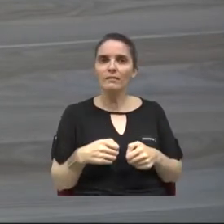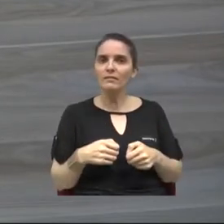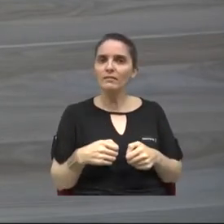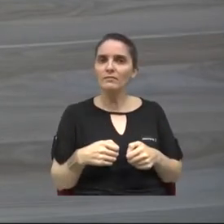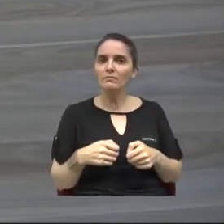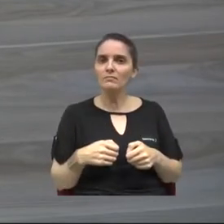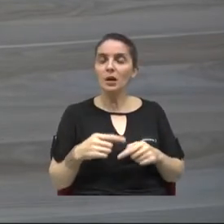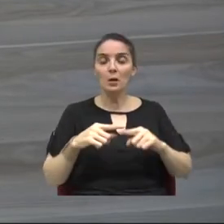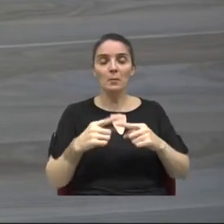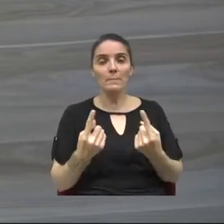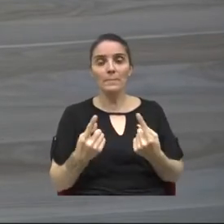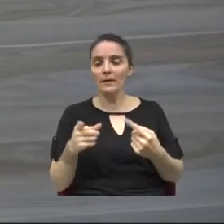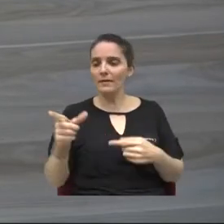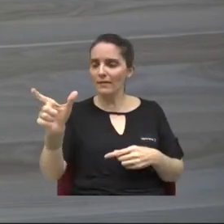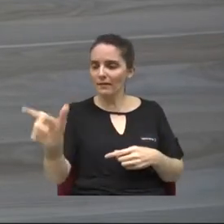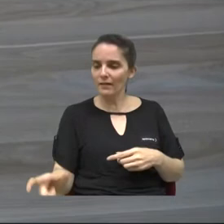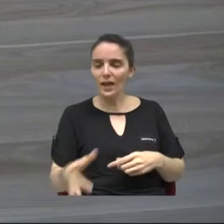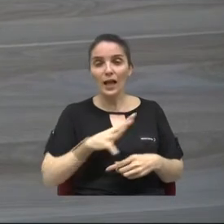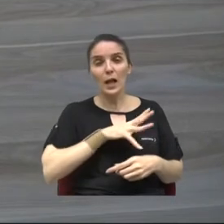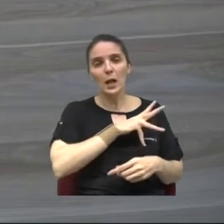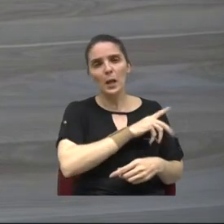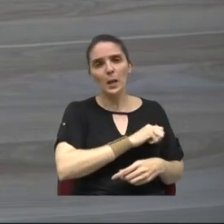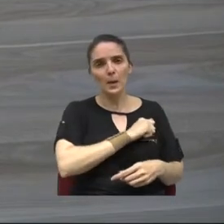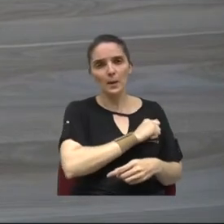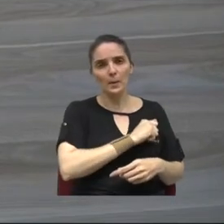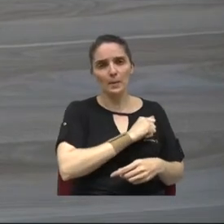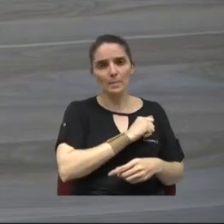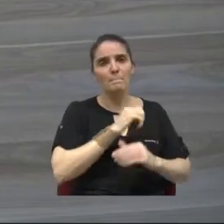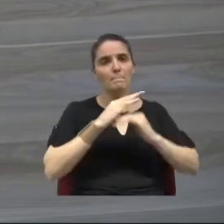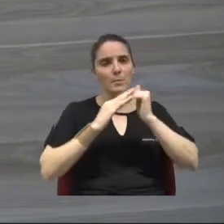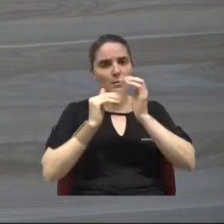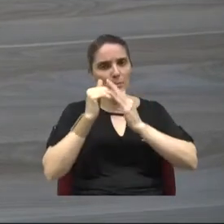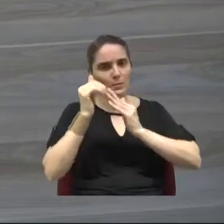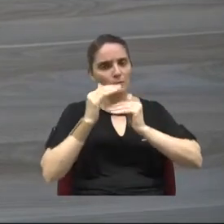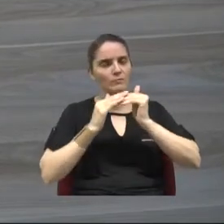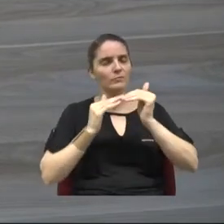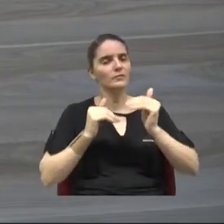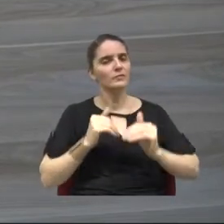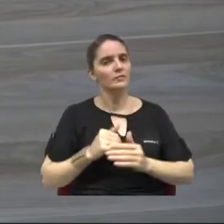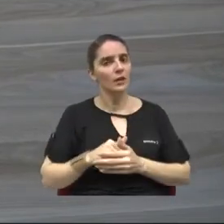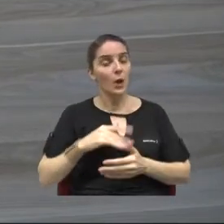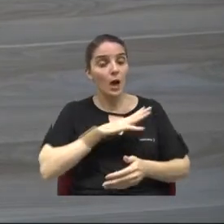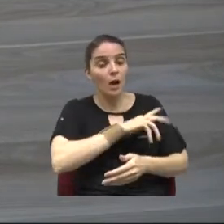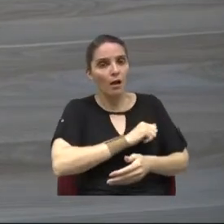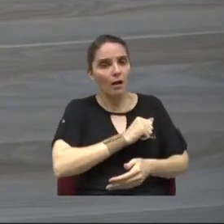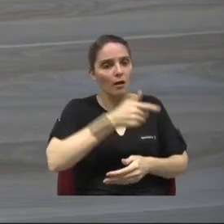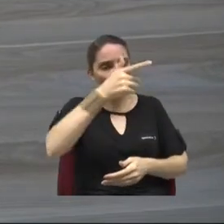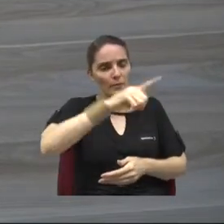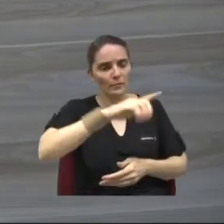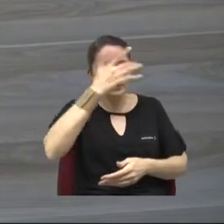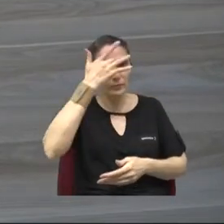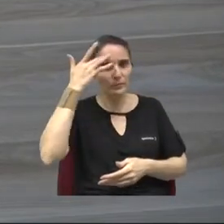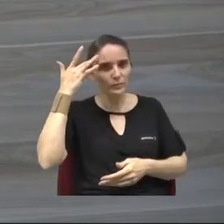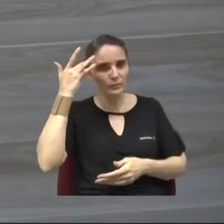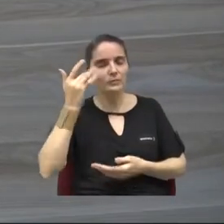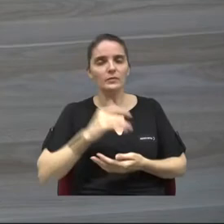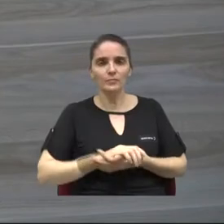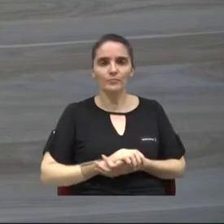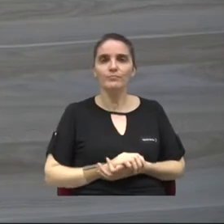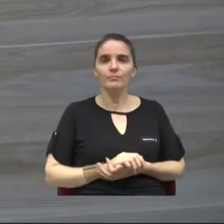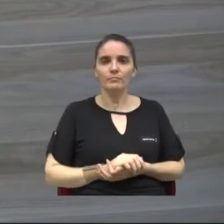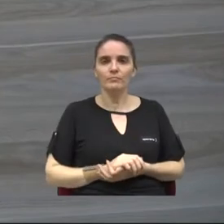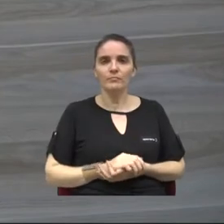quê? Faz por amor à profissão, faz por amor ao ser humano. Então, eu sou